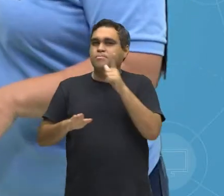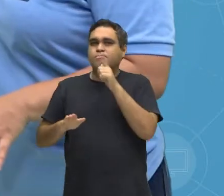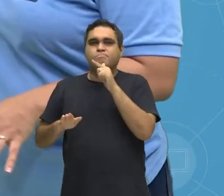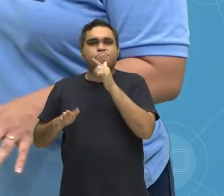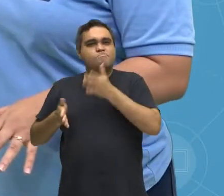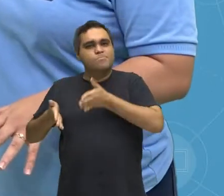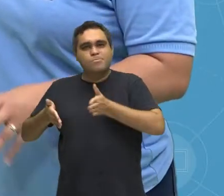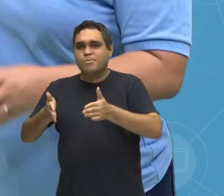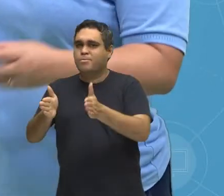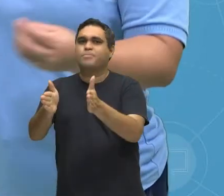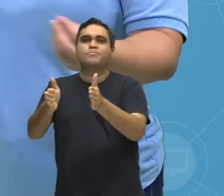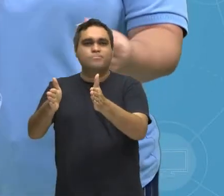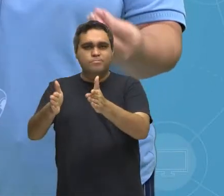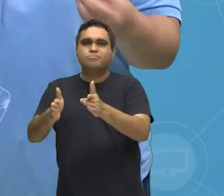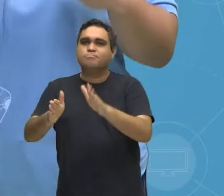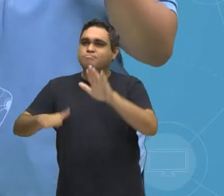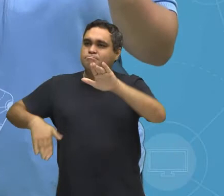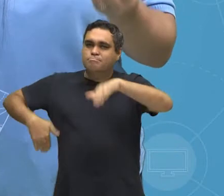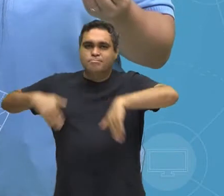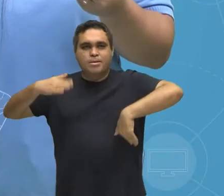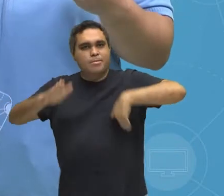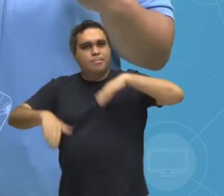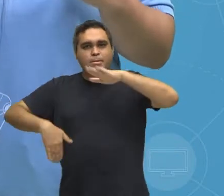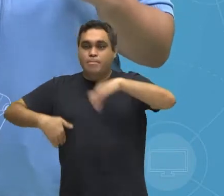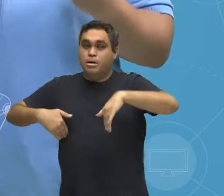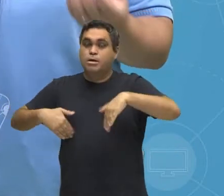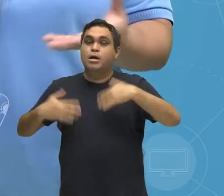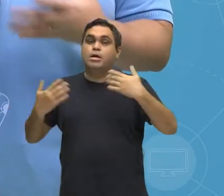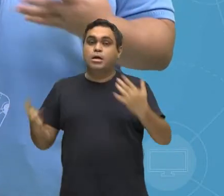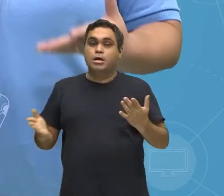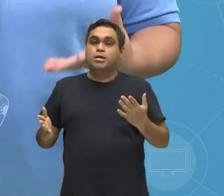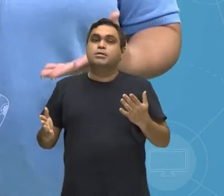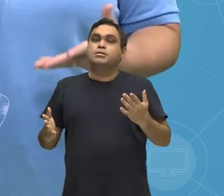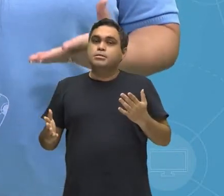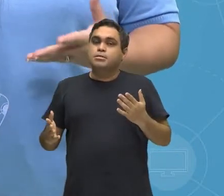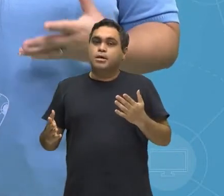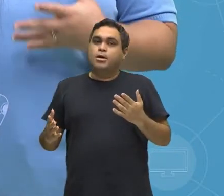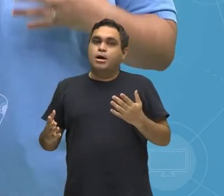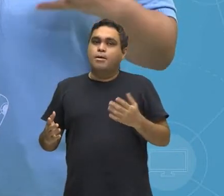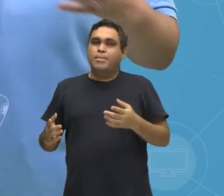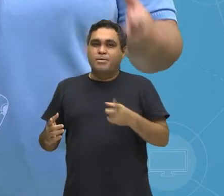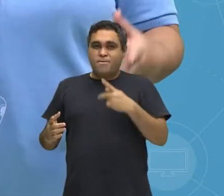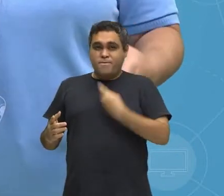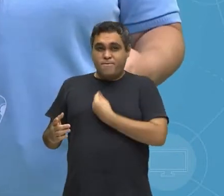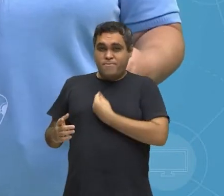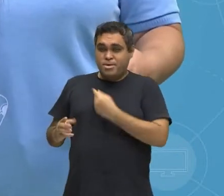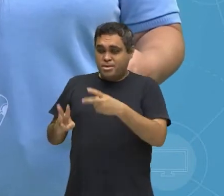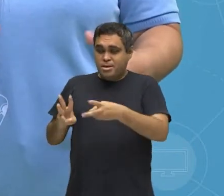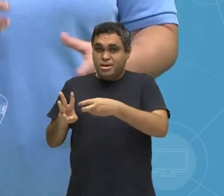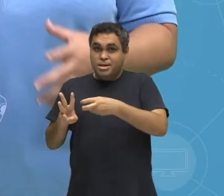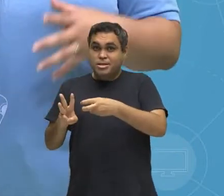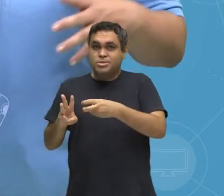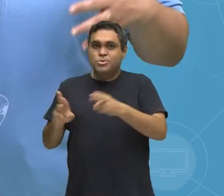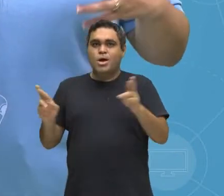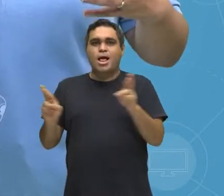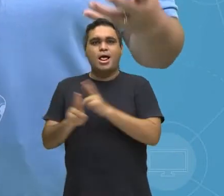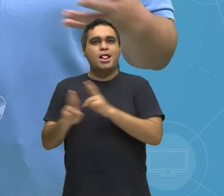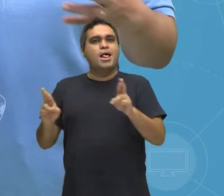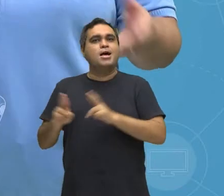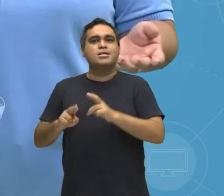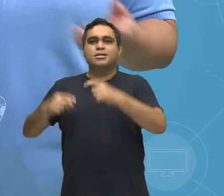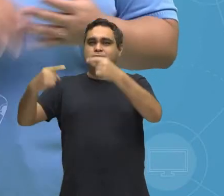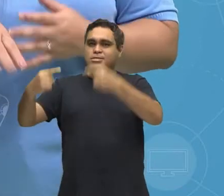né? Então, a relação da vida desses atletas é muito grande. A gente sabe, né, que praticamente